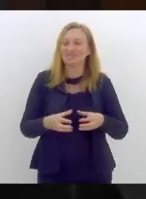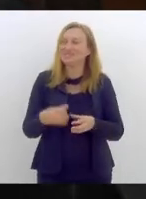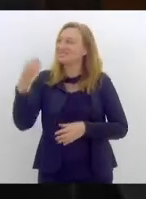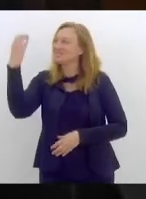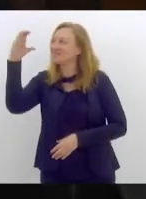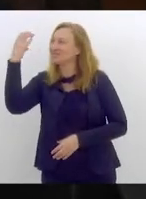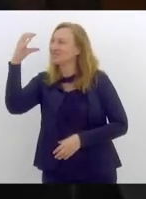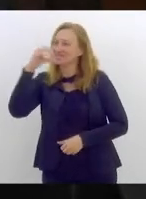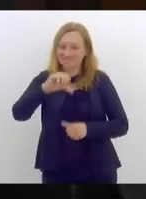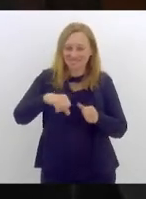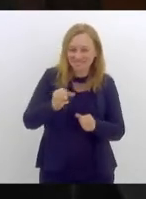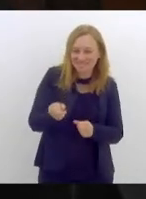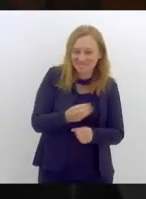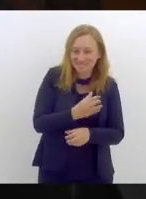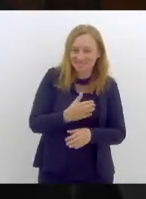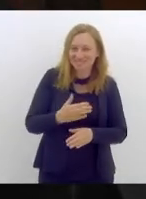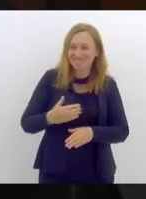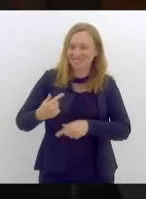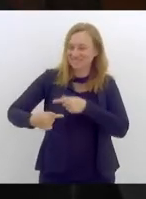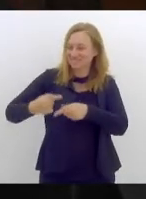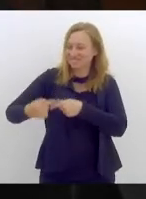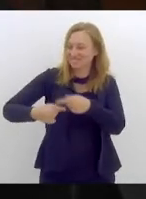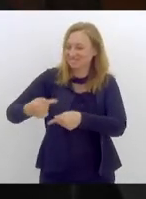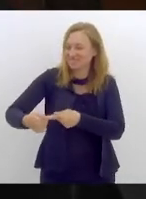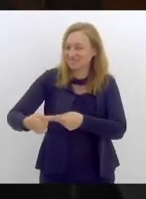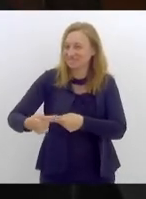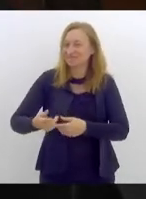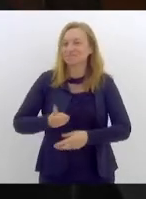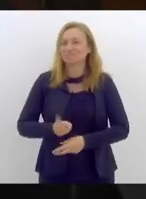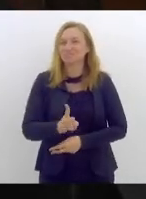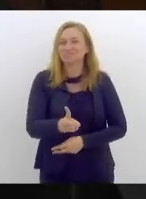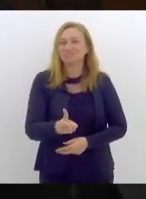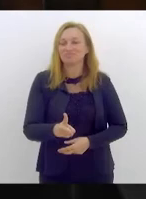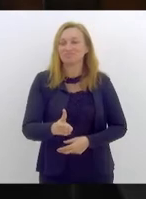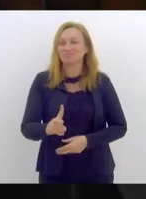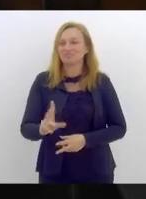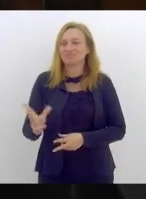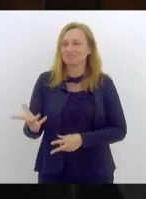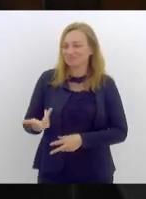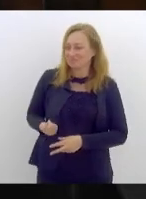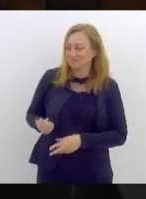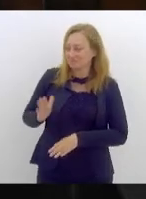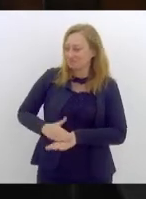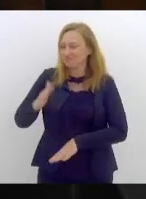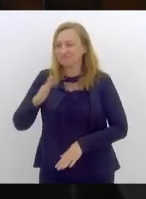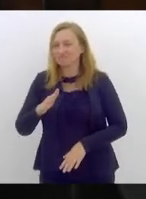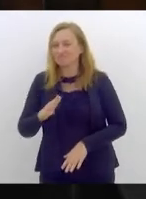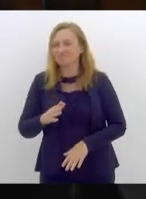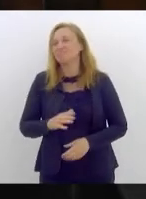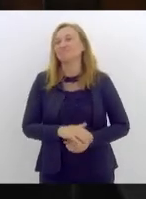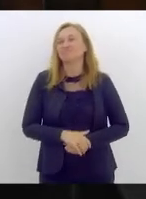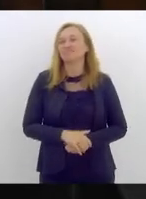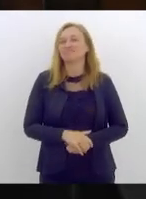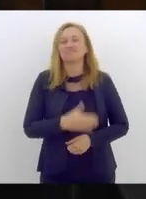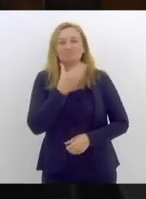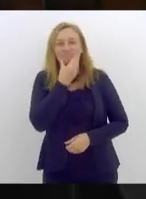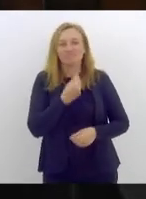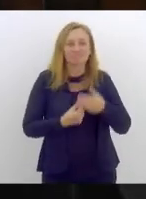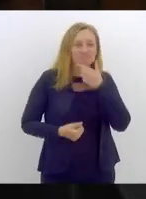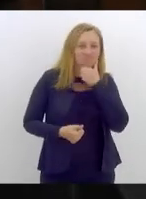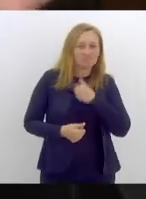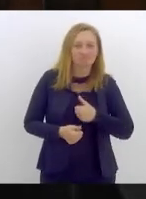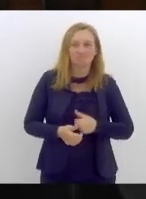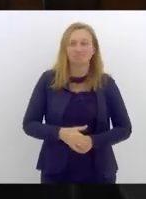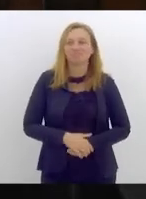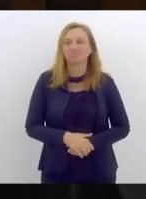que se renova geração após geração sempre se qualificando mais sempre com quadros homens e mulheres